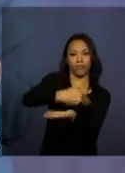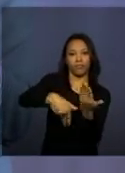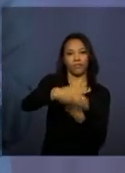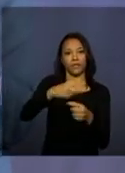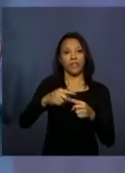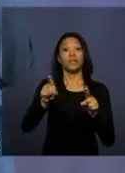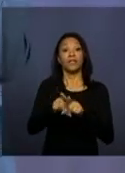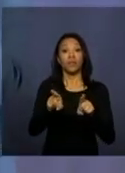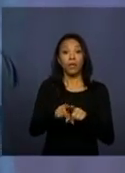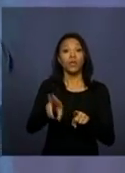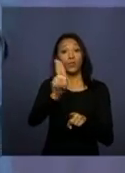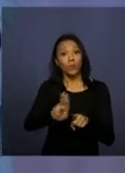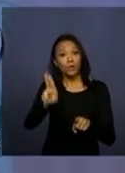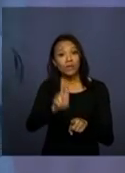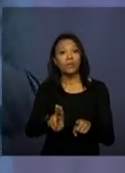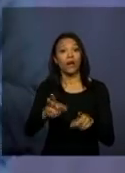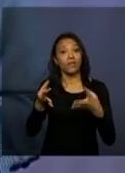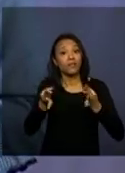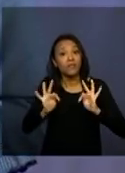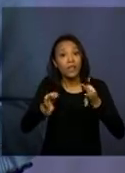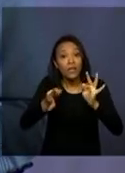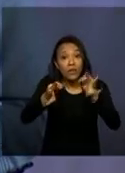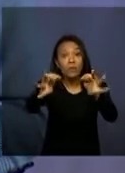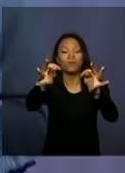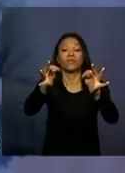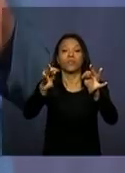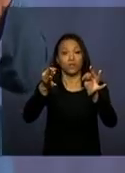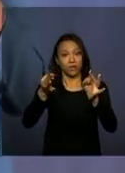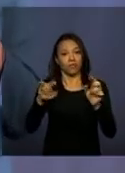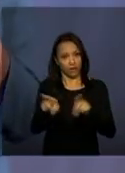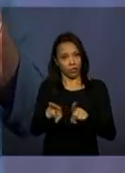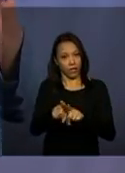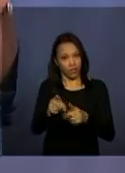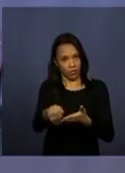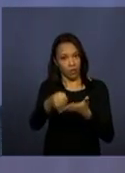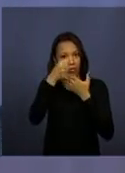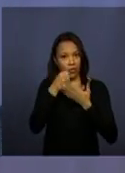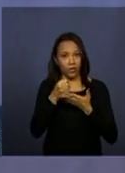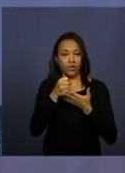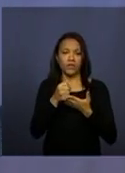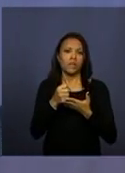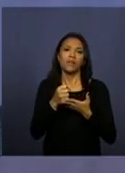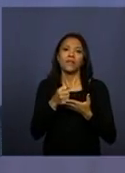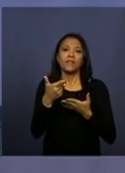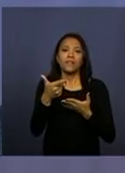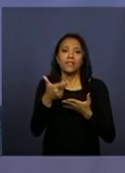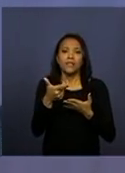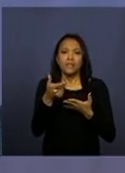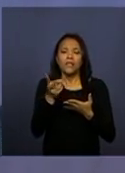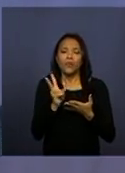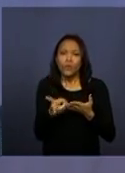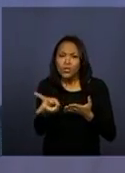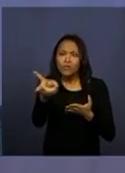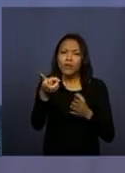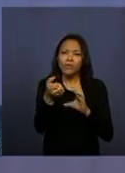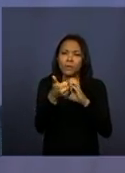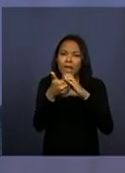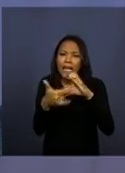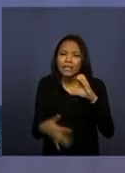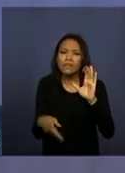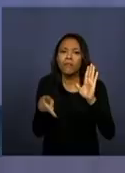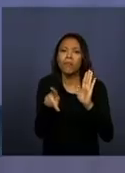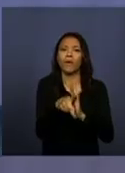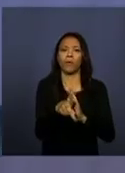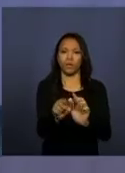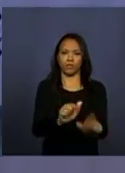se modernizarem sem perder a natureza, sem mudar a sua característica. E